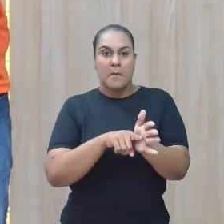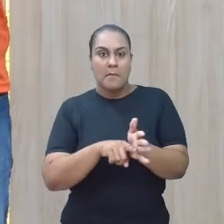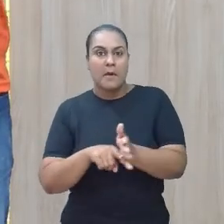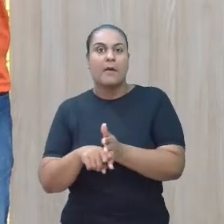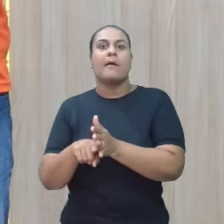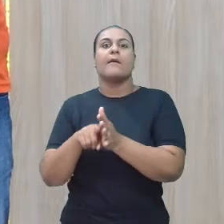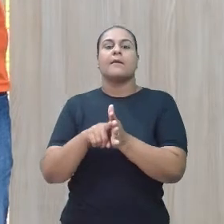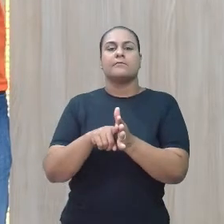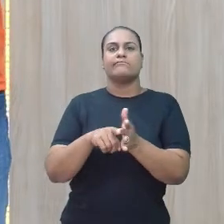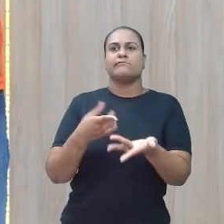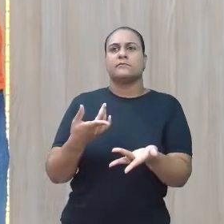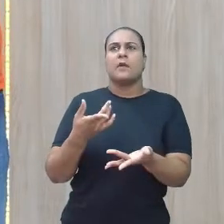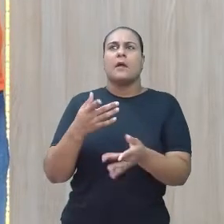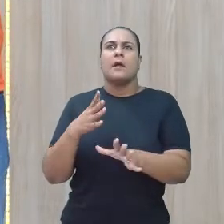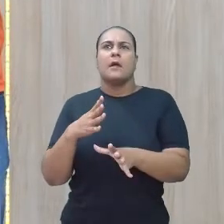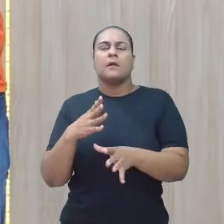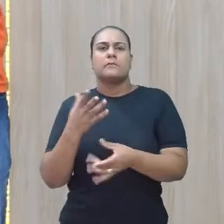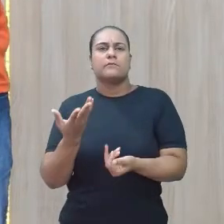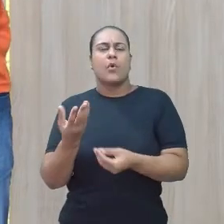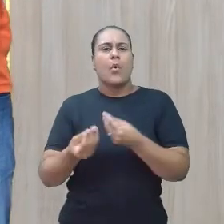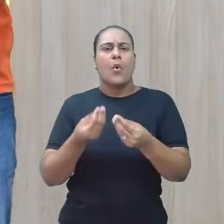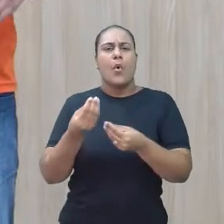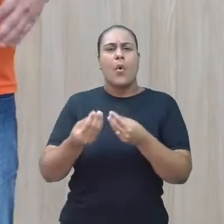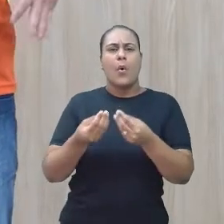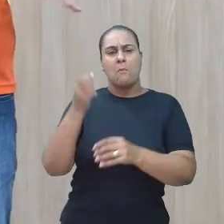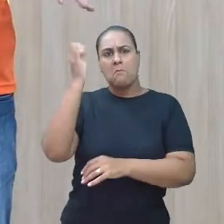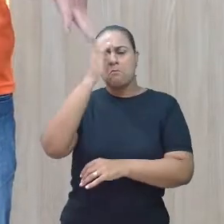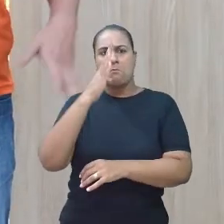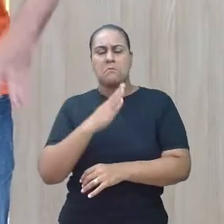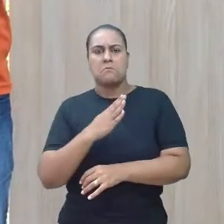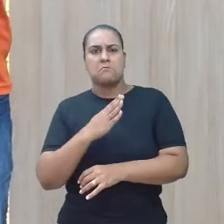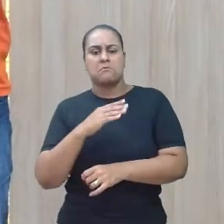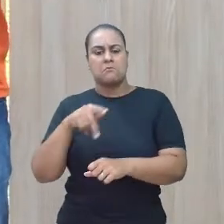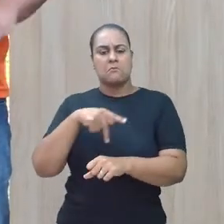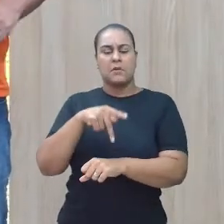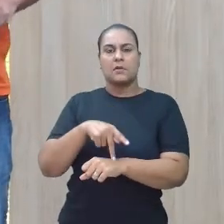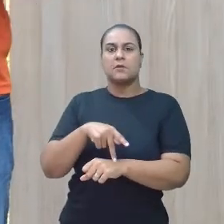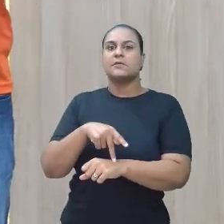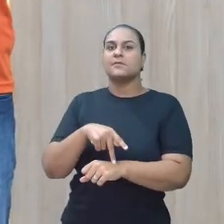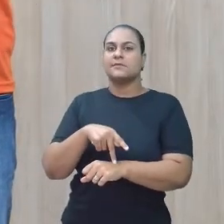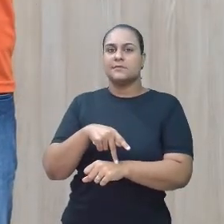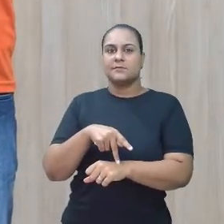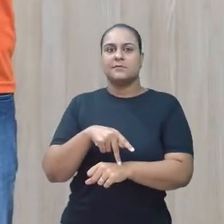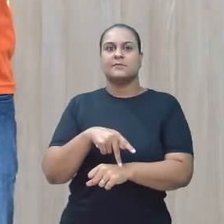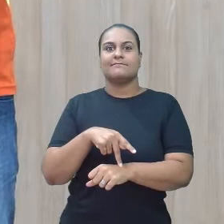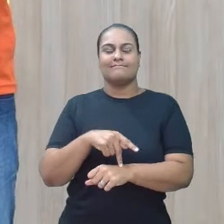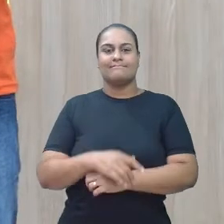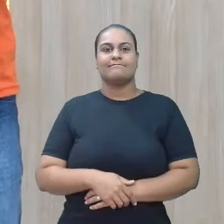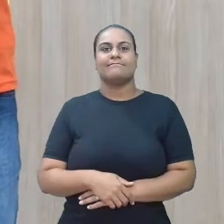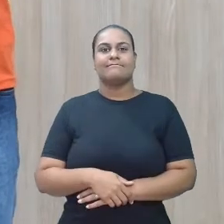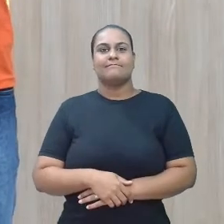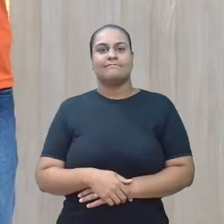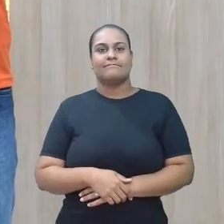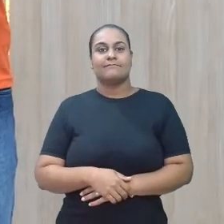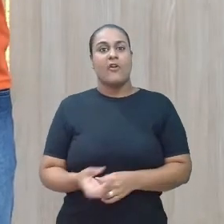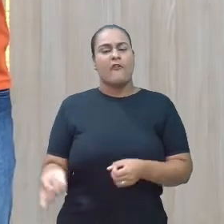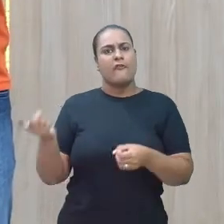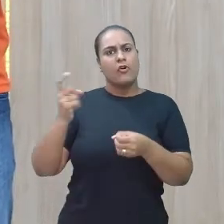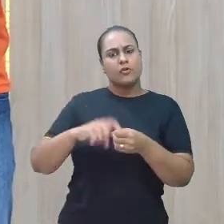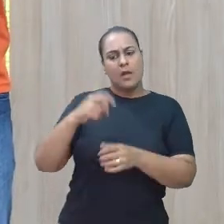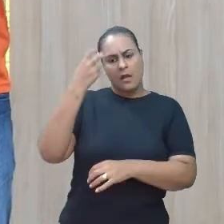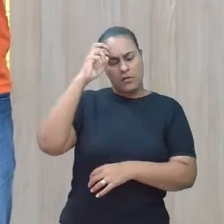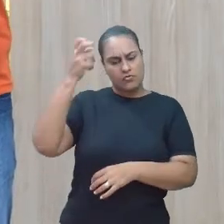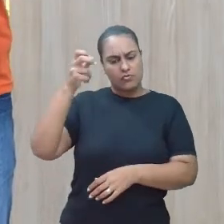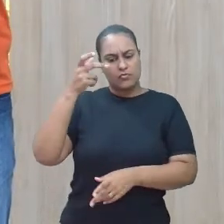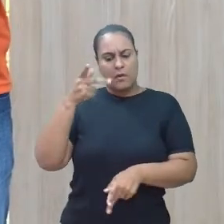de construir a ideia de uma nação, de um país, vão, né, se lançar para resgatar as culturas